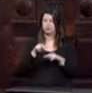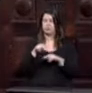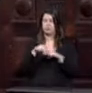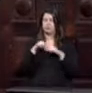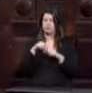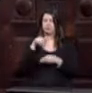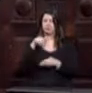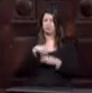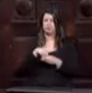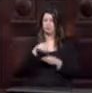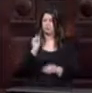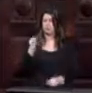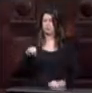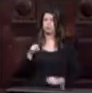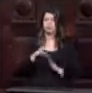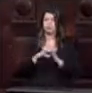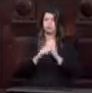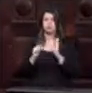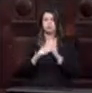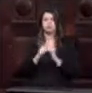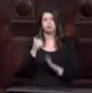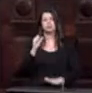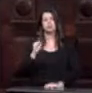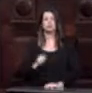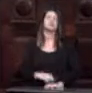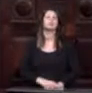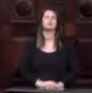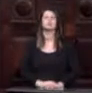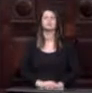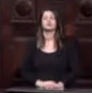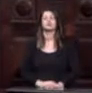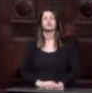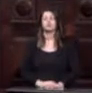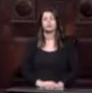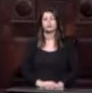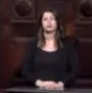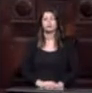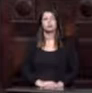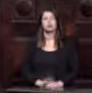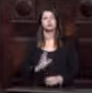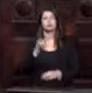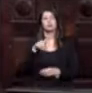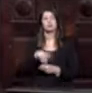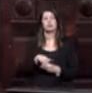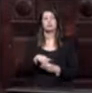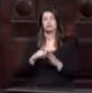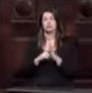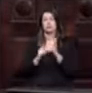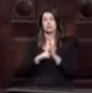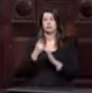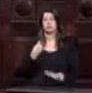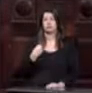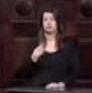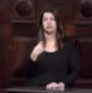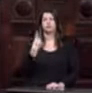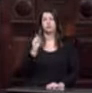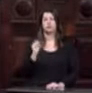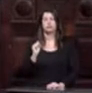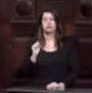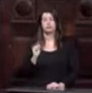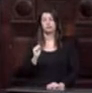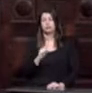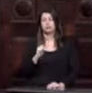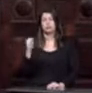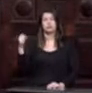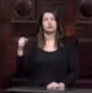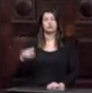voto sim à emenda aditiva. Atenção, senhores deputados, em votação, destaque a emenda aditiva número 18. Os senhores que